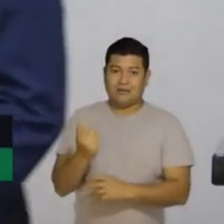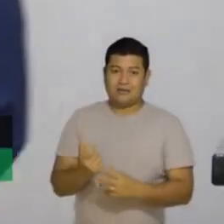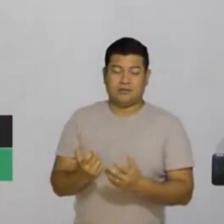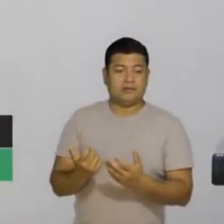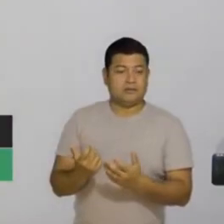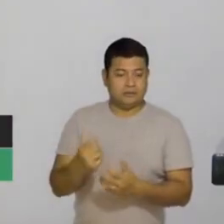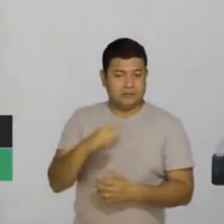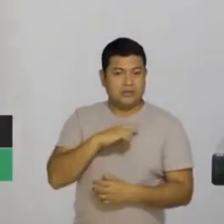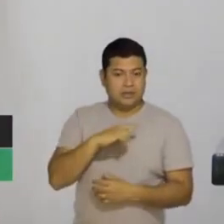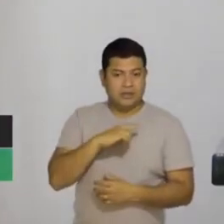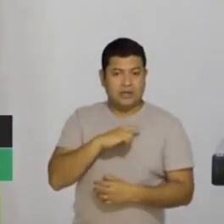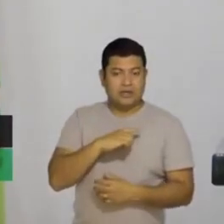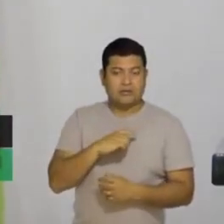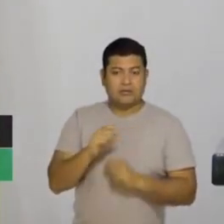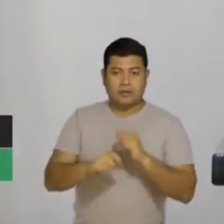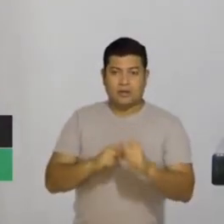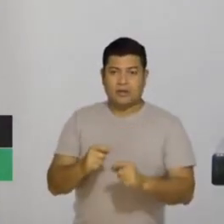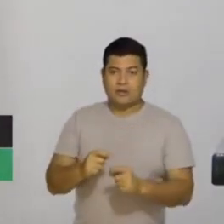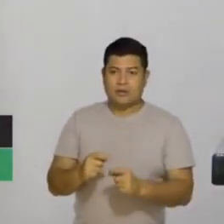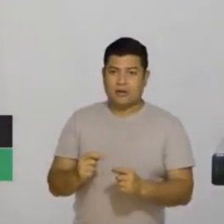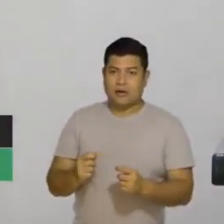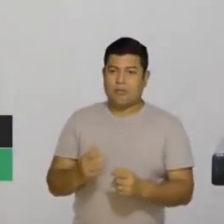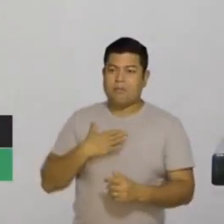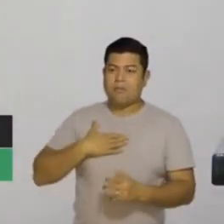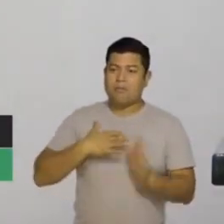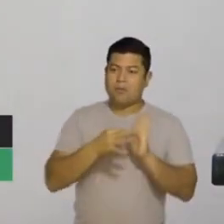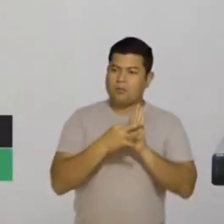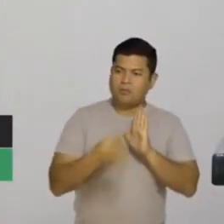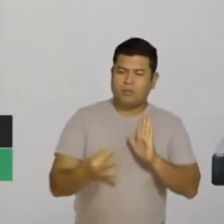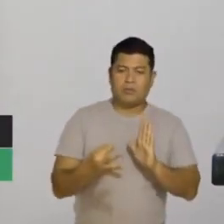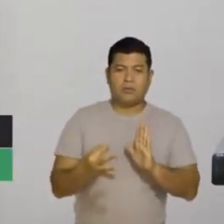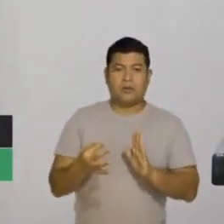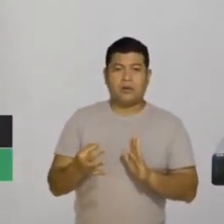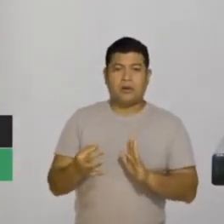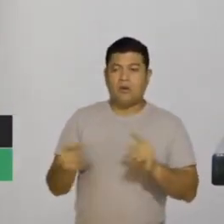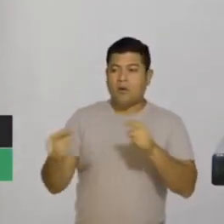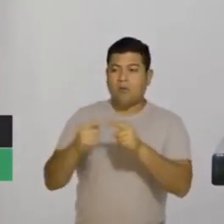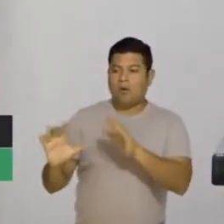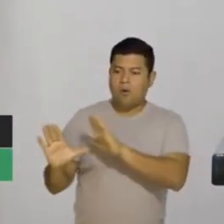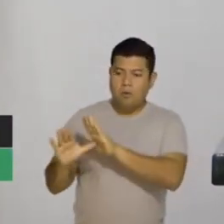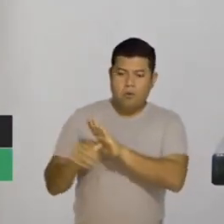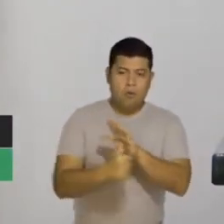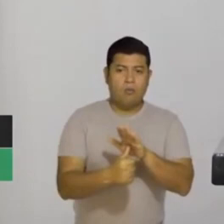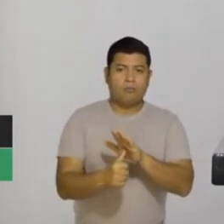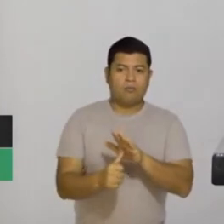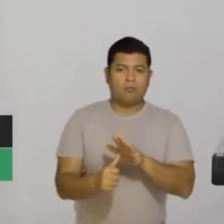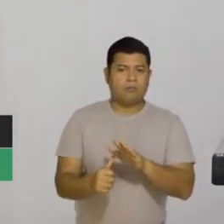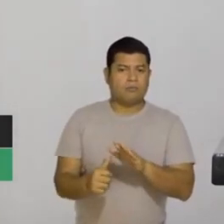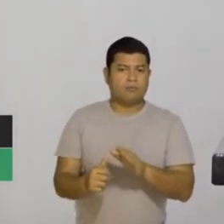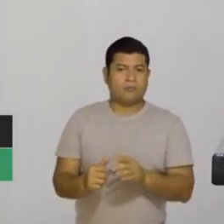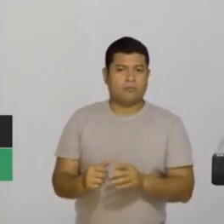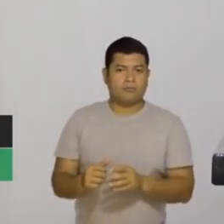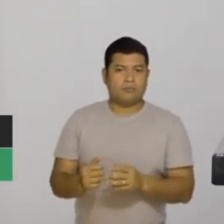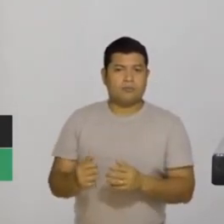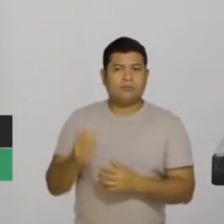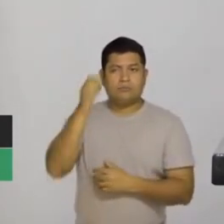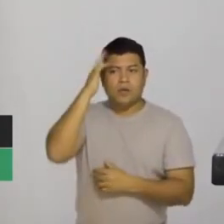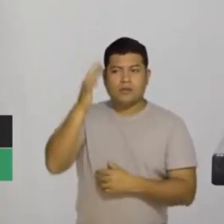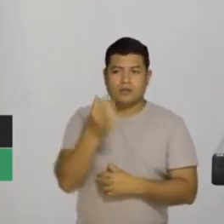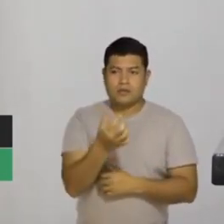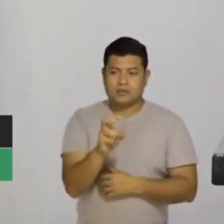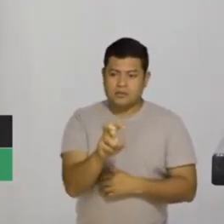extorquido, na minha opinião, e na opinião de muitas pessoas. Ora, se 5, 6 mil